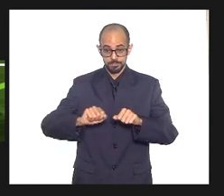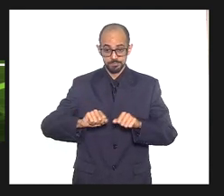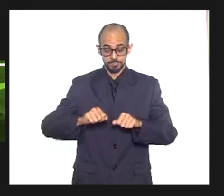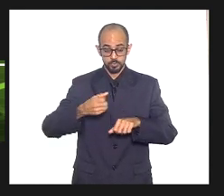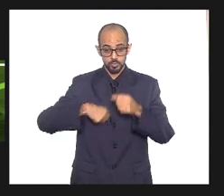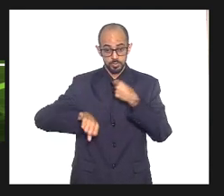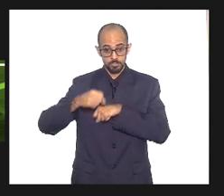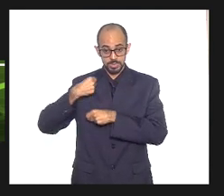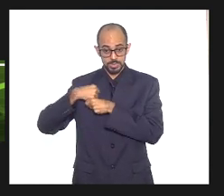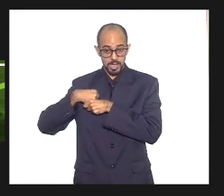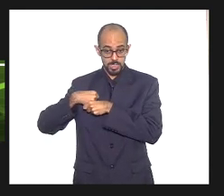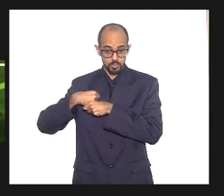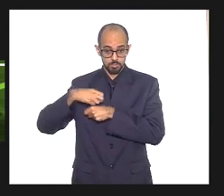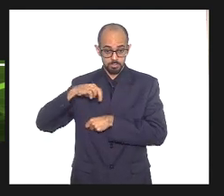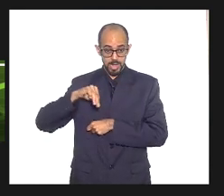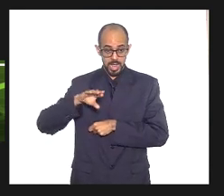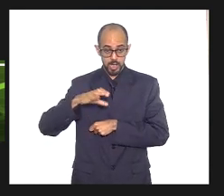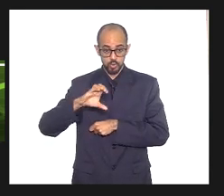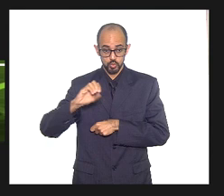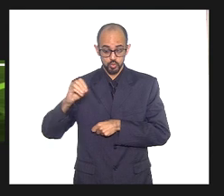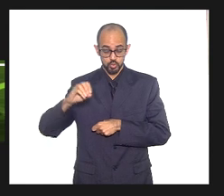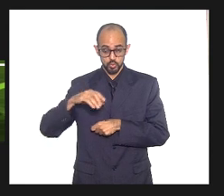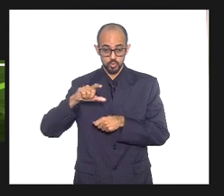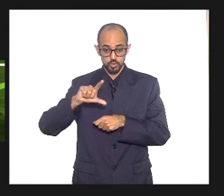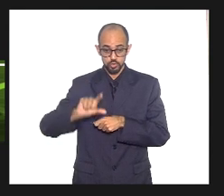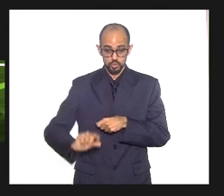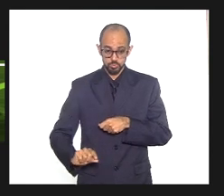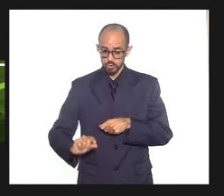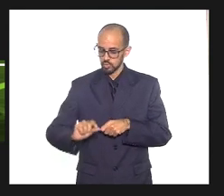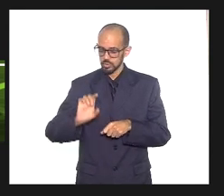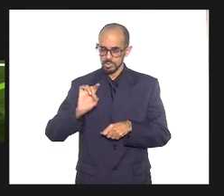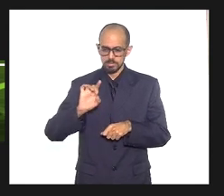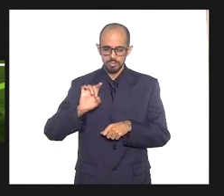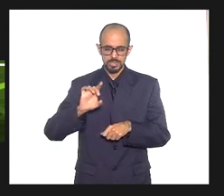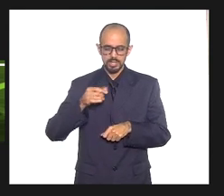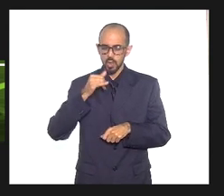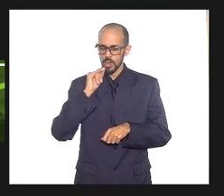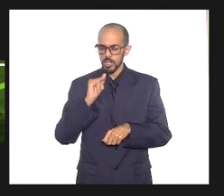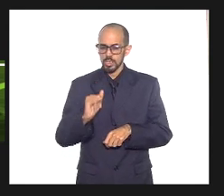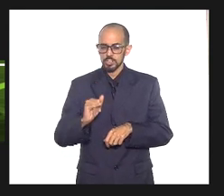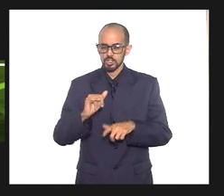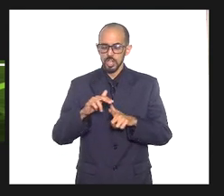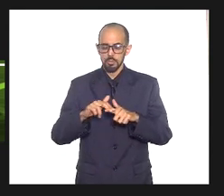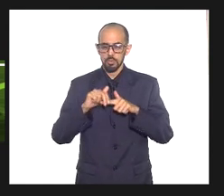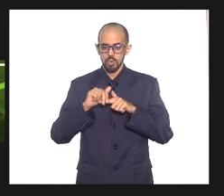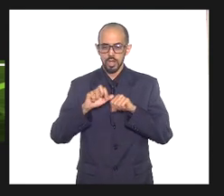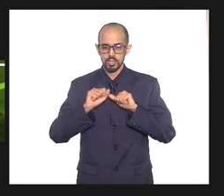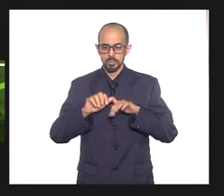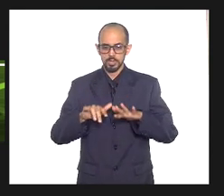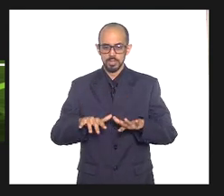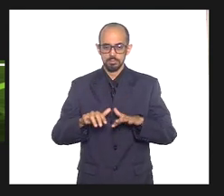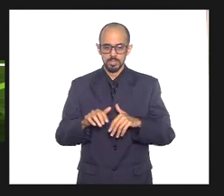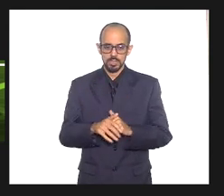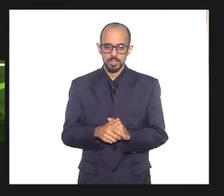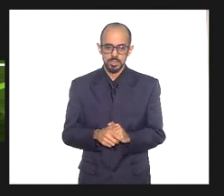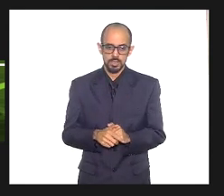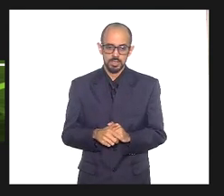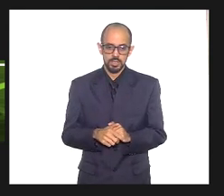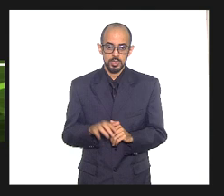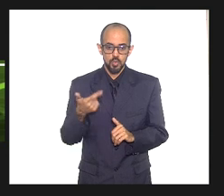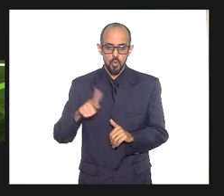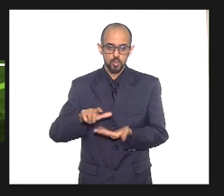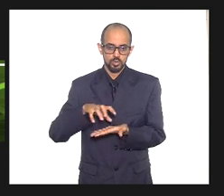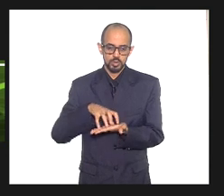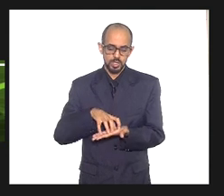do ano passado, tem uma queda aqui, especialmente setor de energia, por conta da pandemia. Os demais